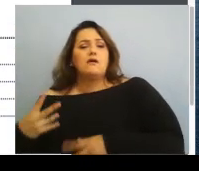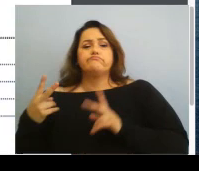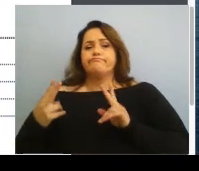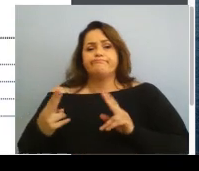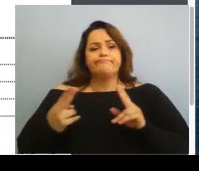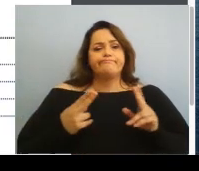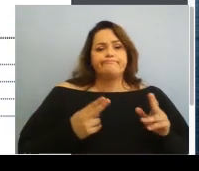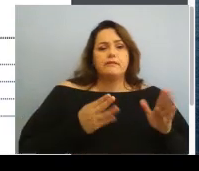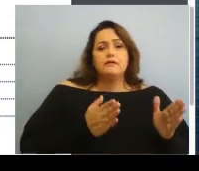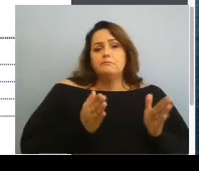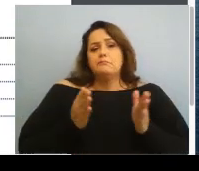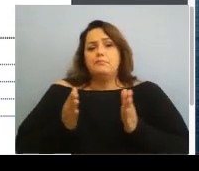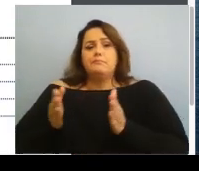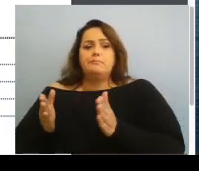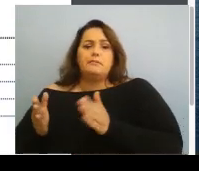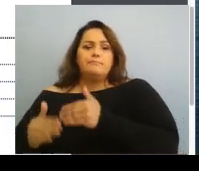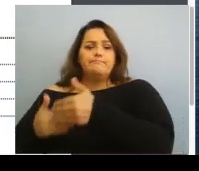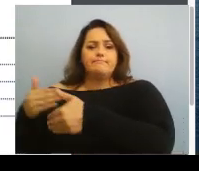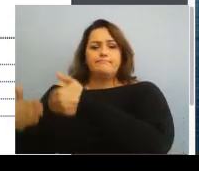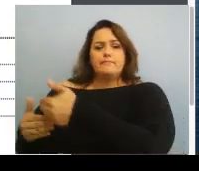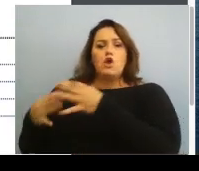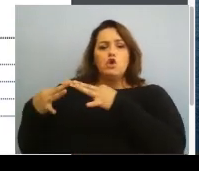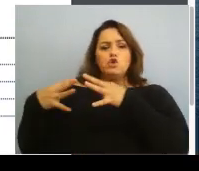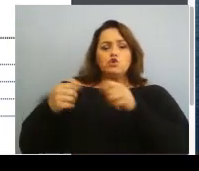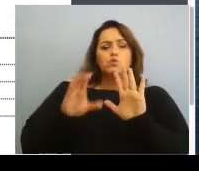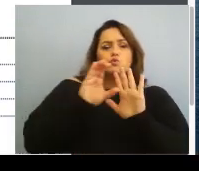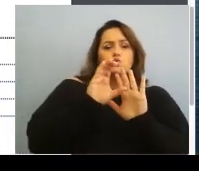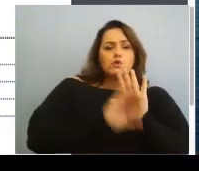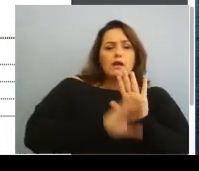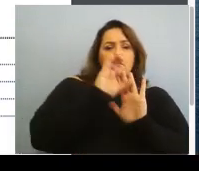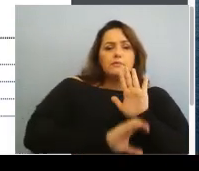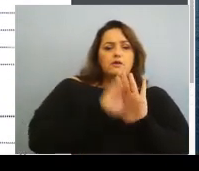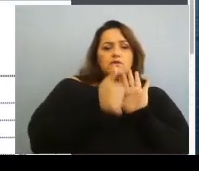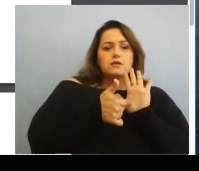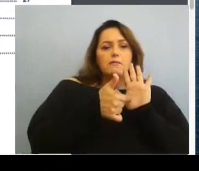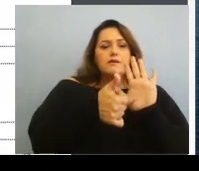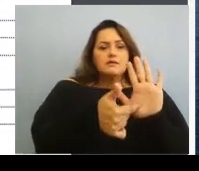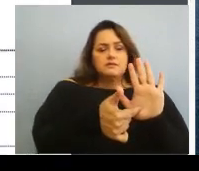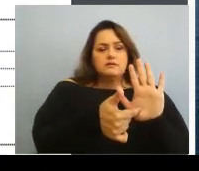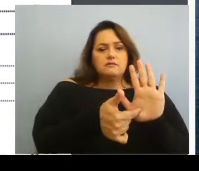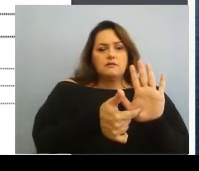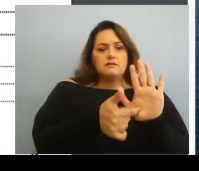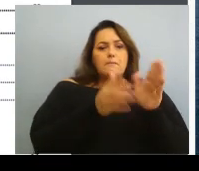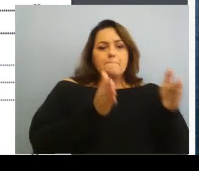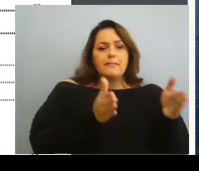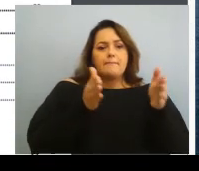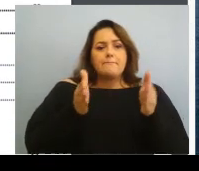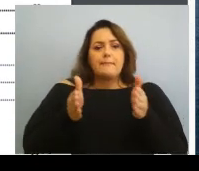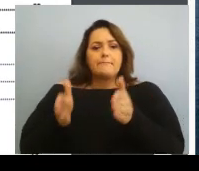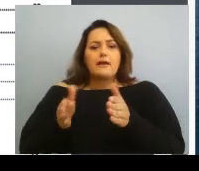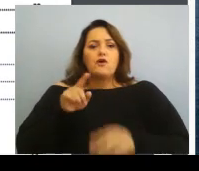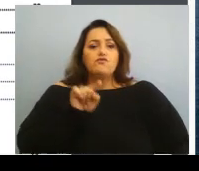quinto, módulo sexto, e assim por diante. Todos os capítulos estão sendo apresentados de uma forma modular. Então você pode, a qualquer